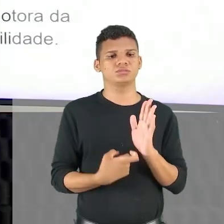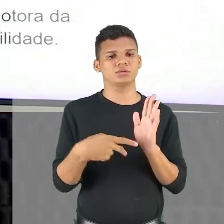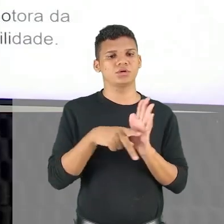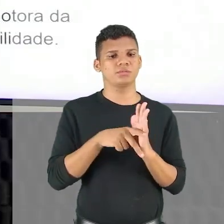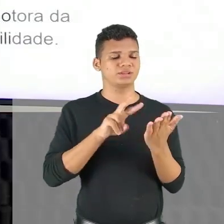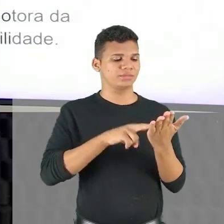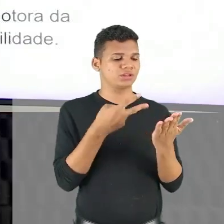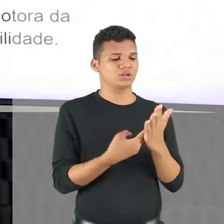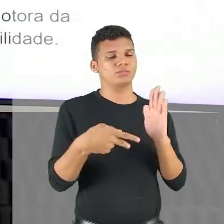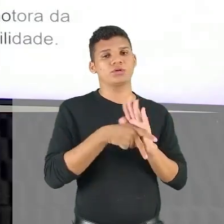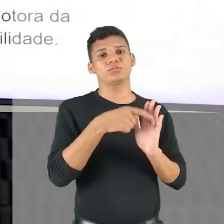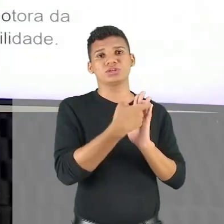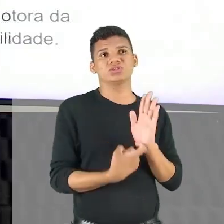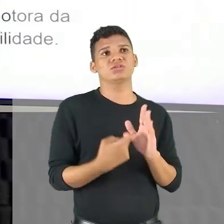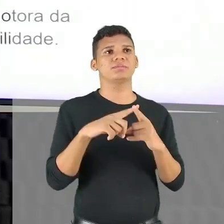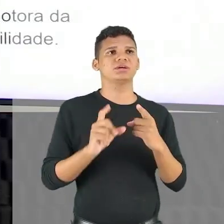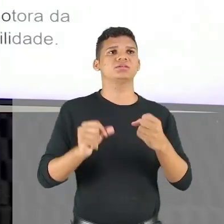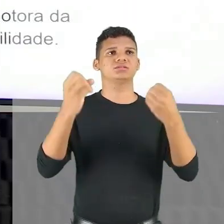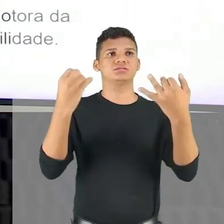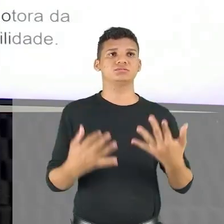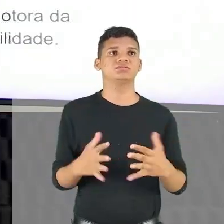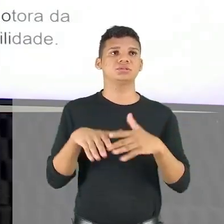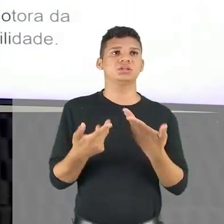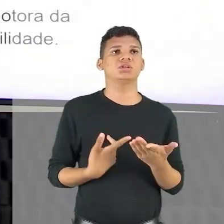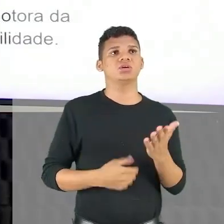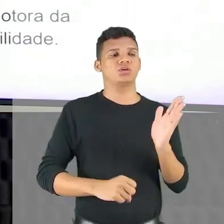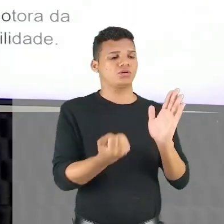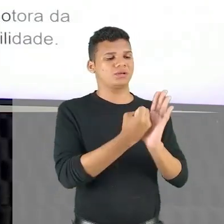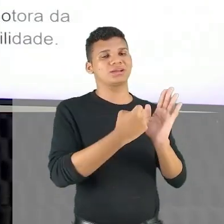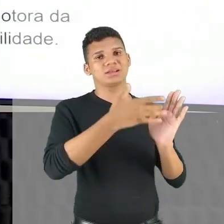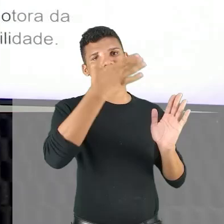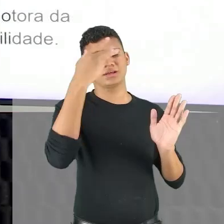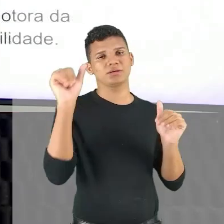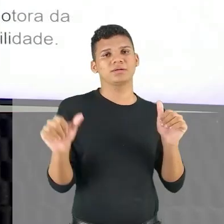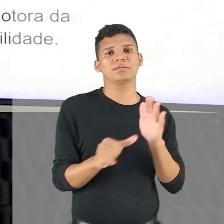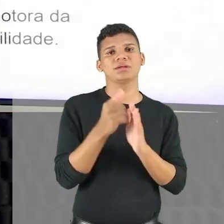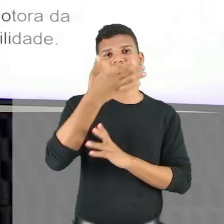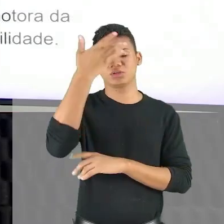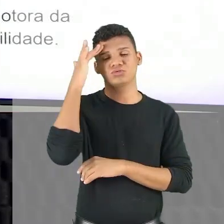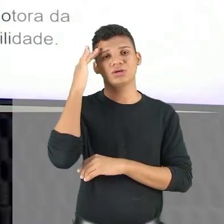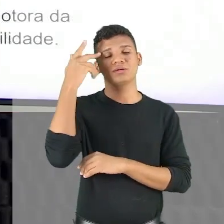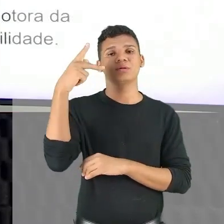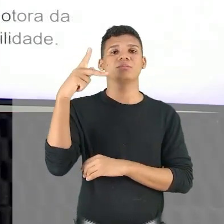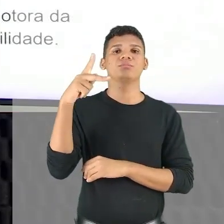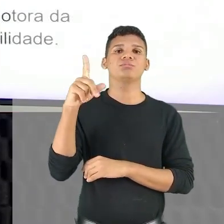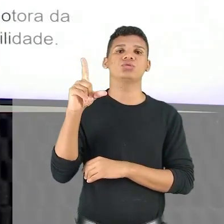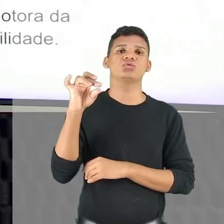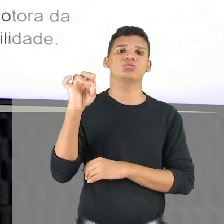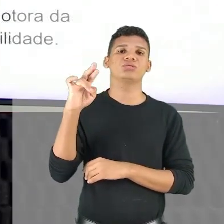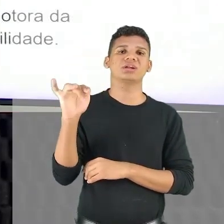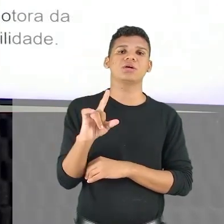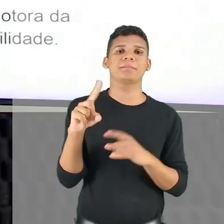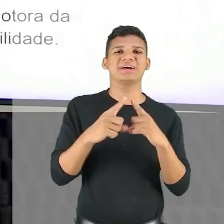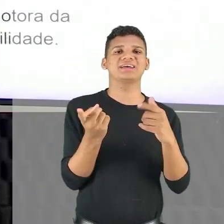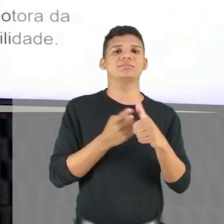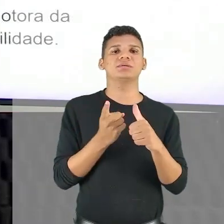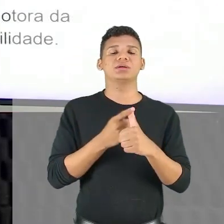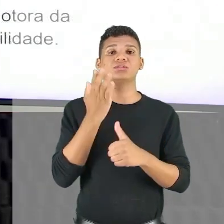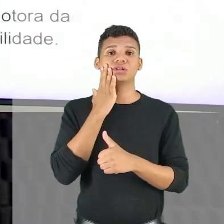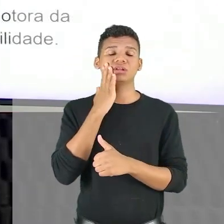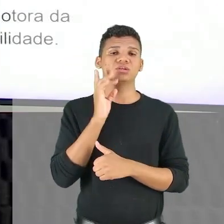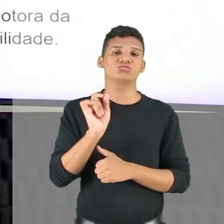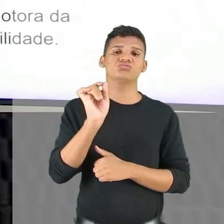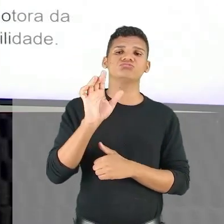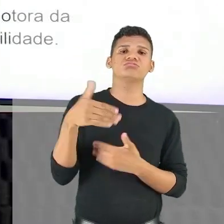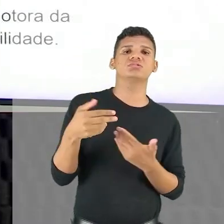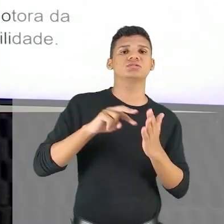Não. Aqui ele já diz, as marcas da primeira pessoa do plural no texto. Primeiro, tu tem que saber quais são as marcas dessa primeira